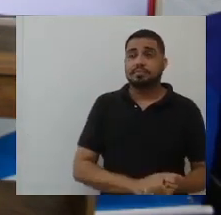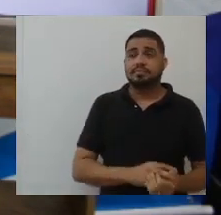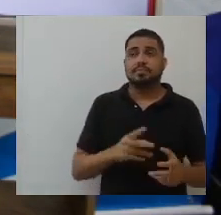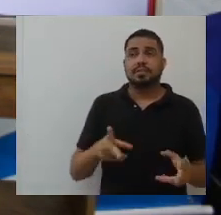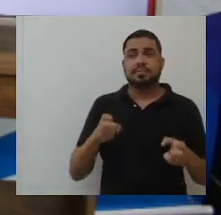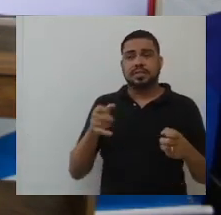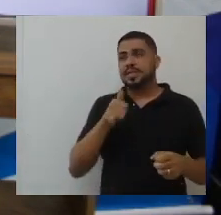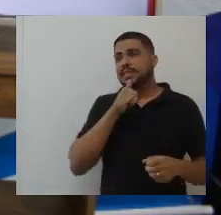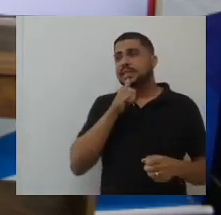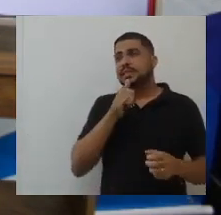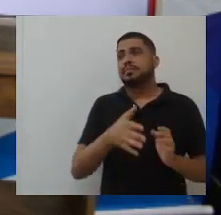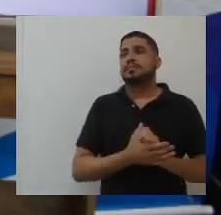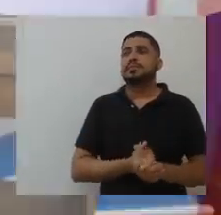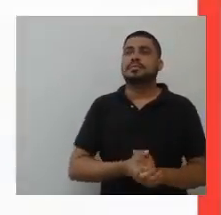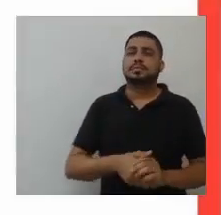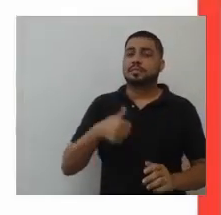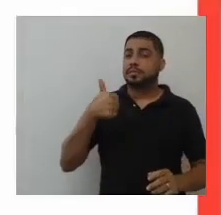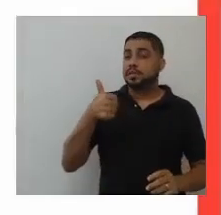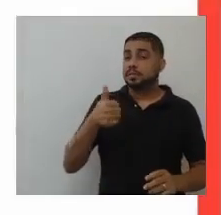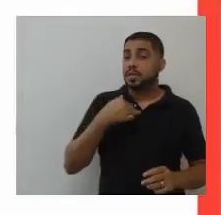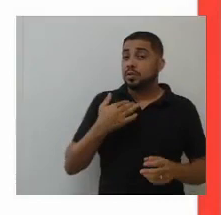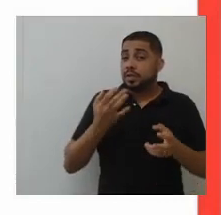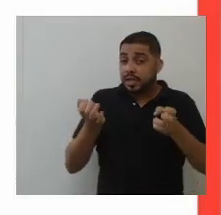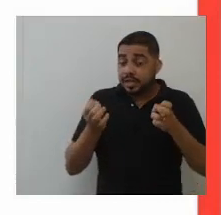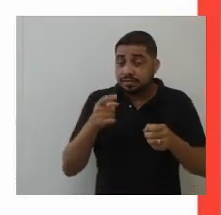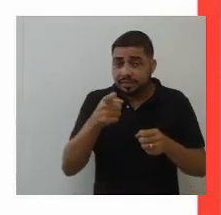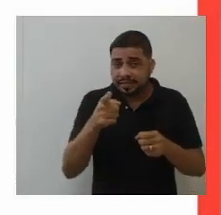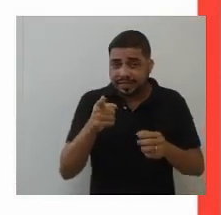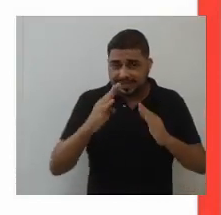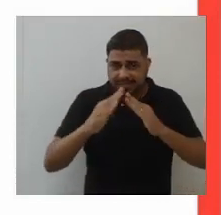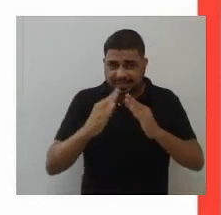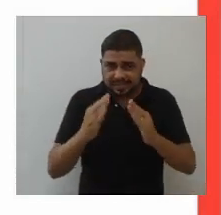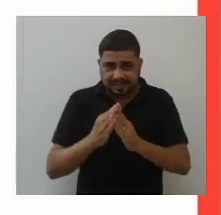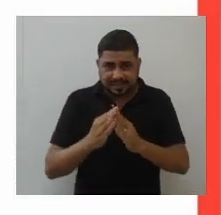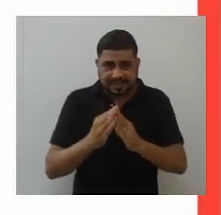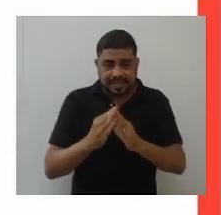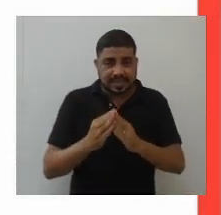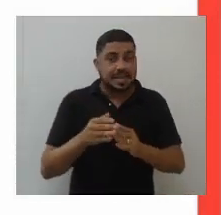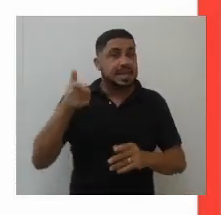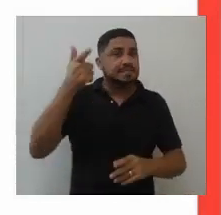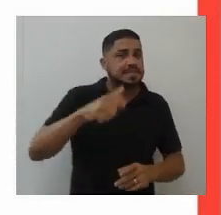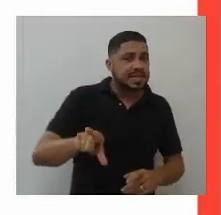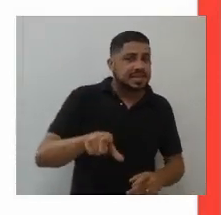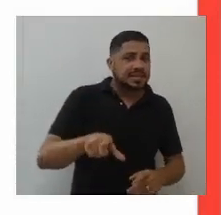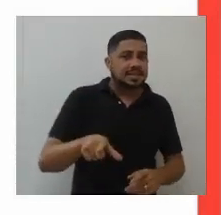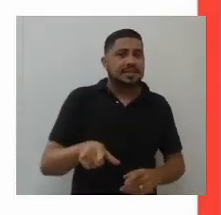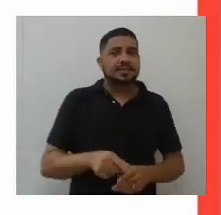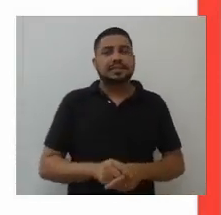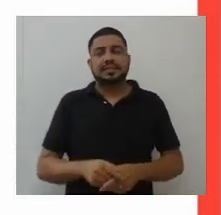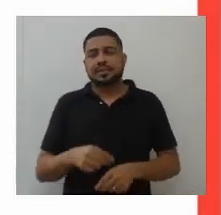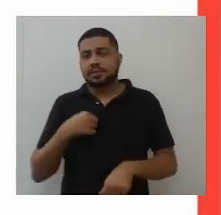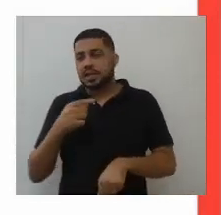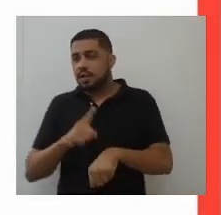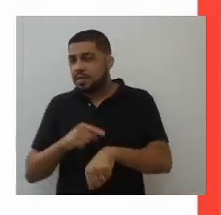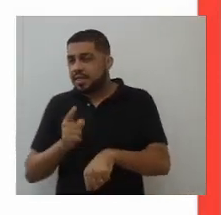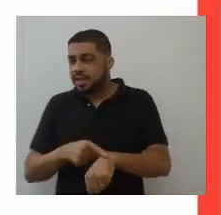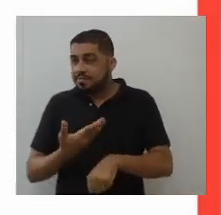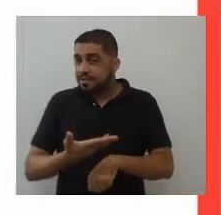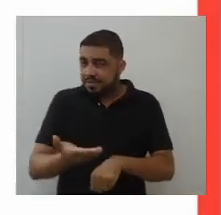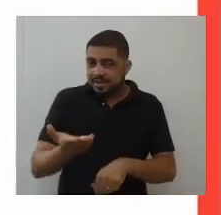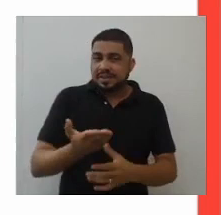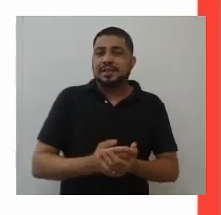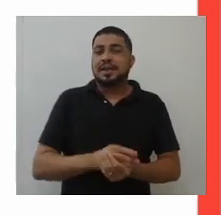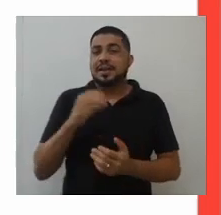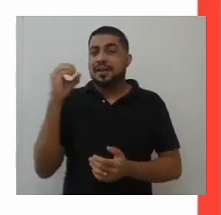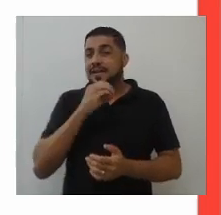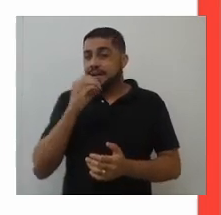Observe os exemplos a seguir. O primeiro, eu quero que você aí em casa, tá? Que você repita junto comigo. Eu vou te dar um tempinho,